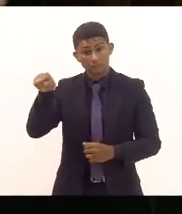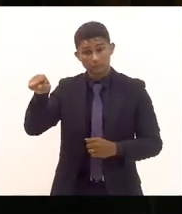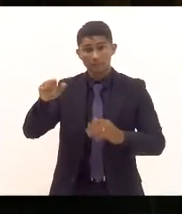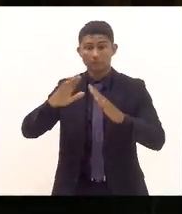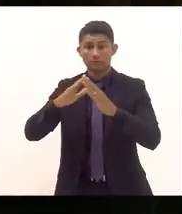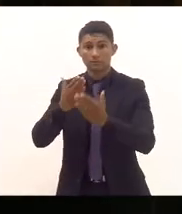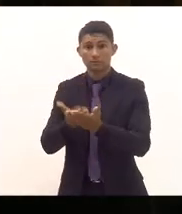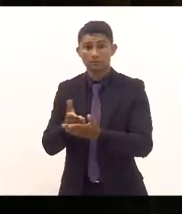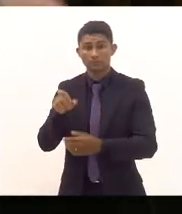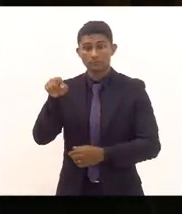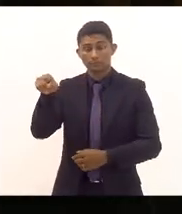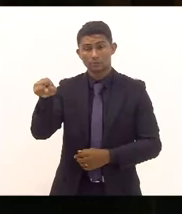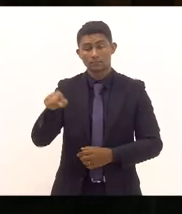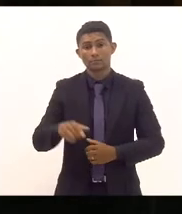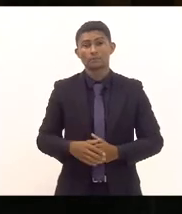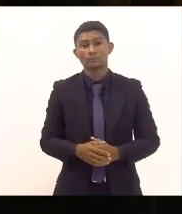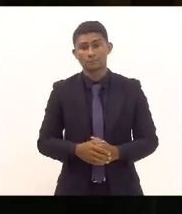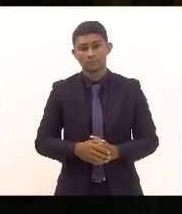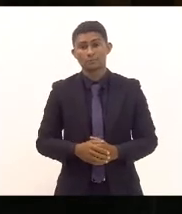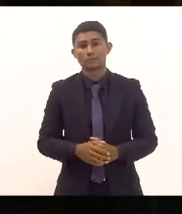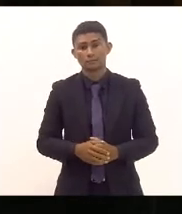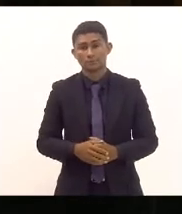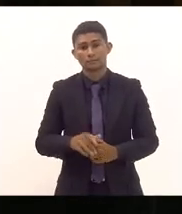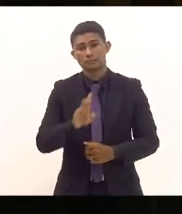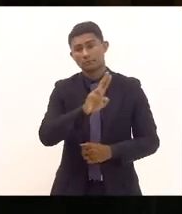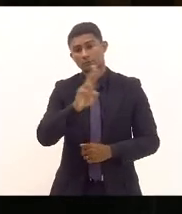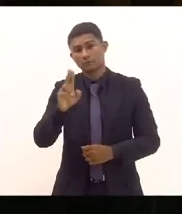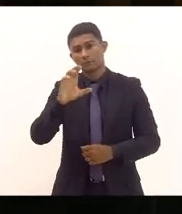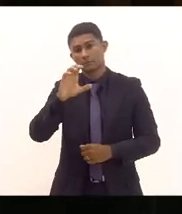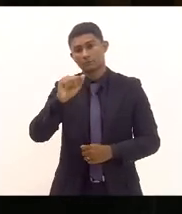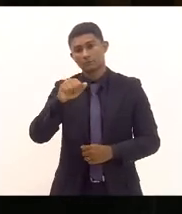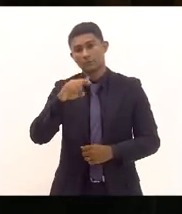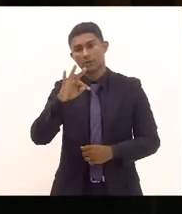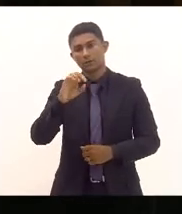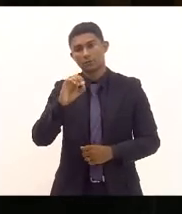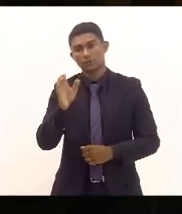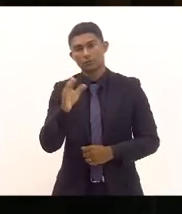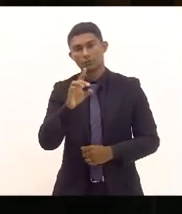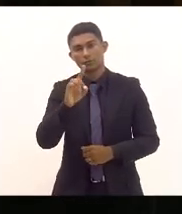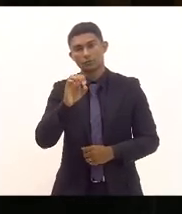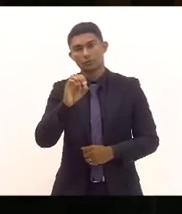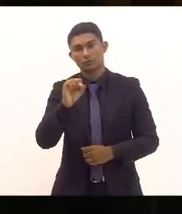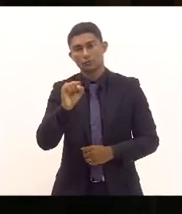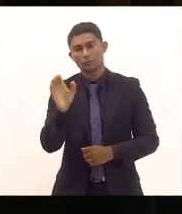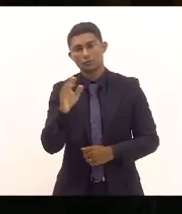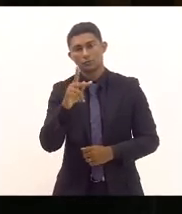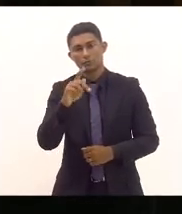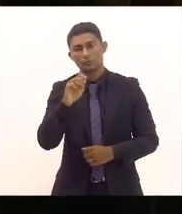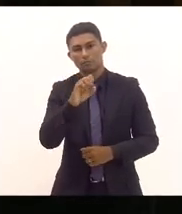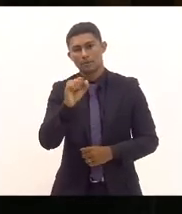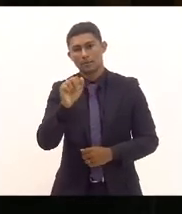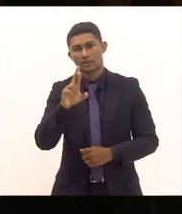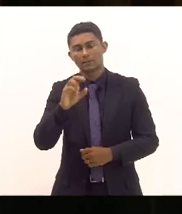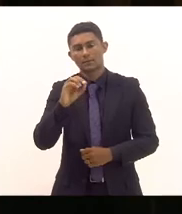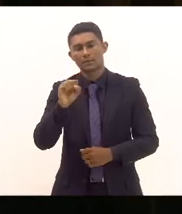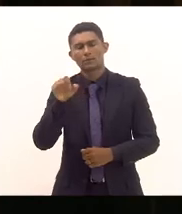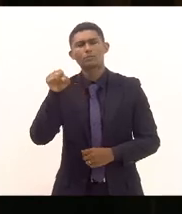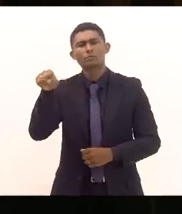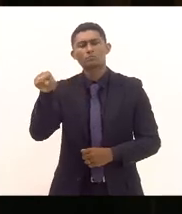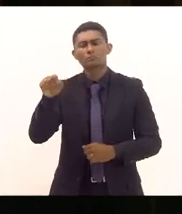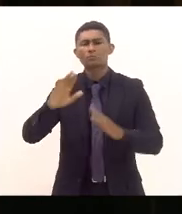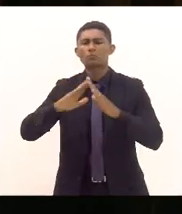escola essa escola chamada canto dos pássaros ela fez